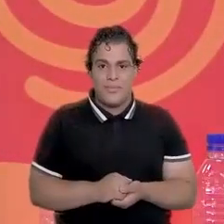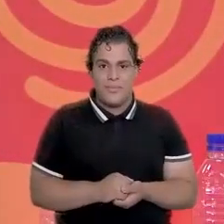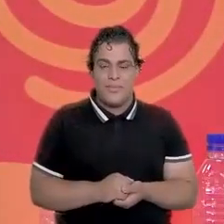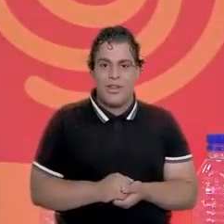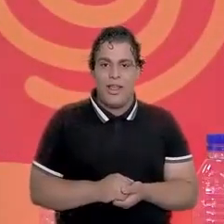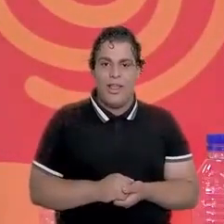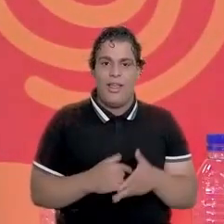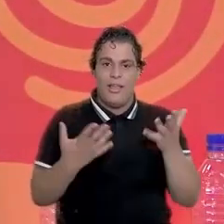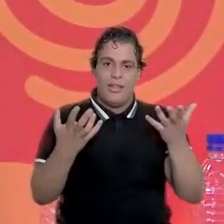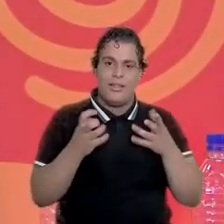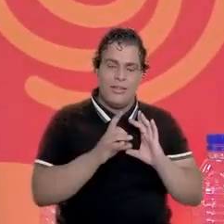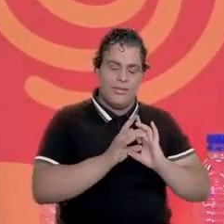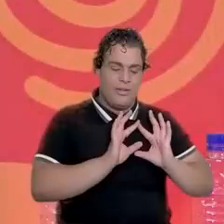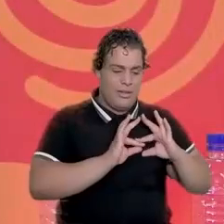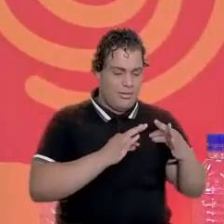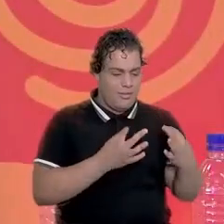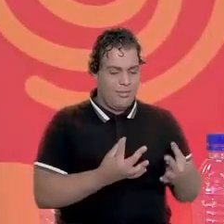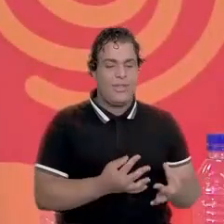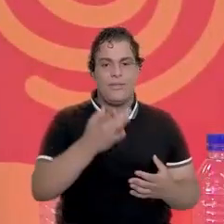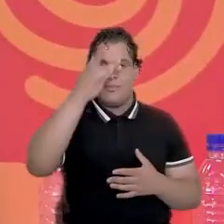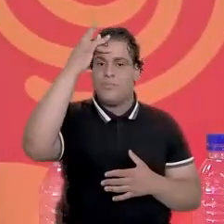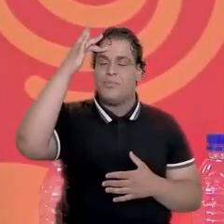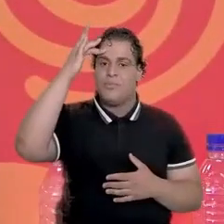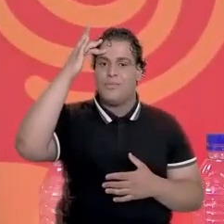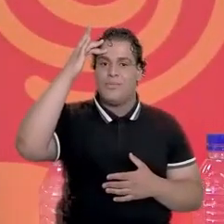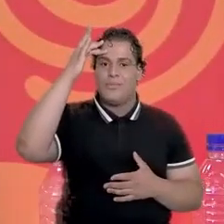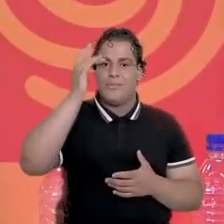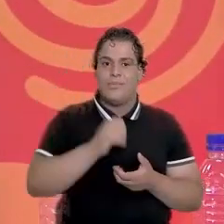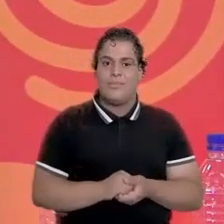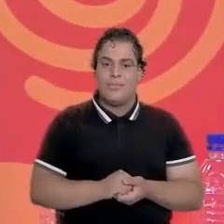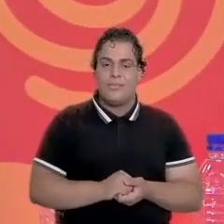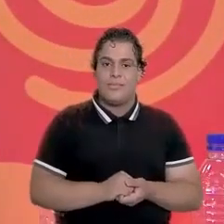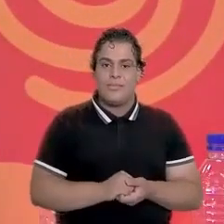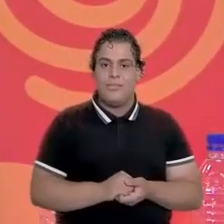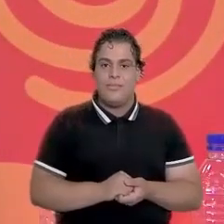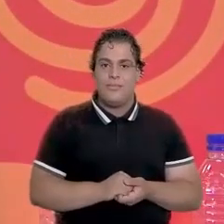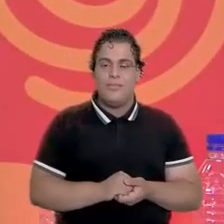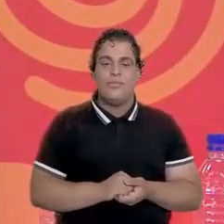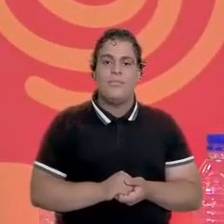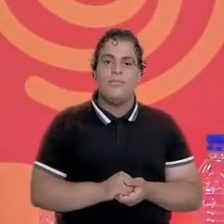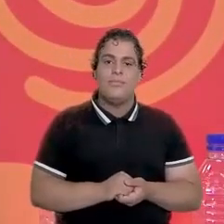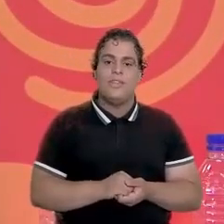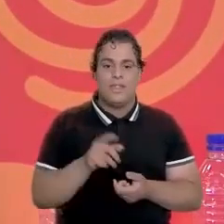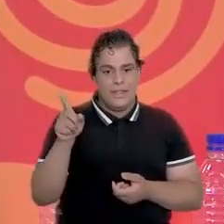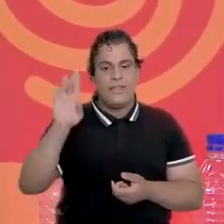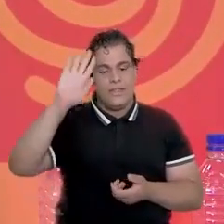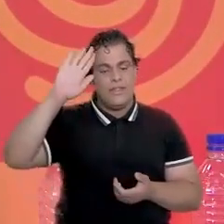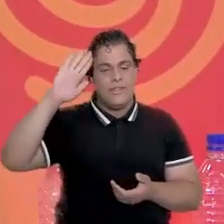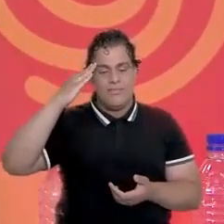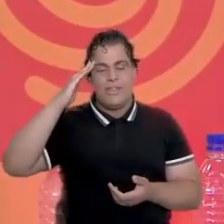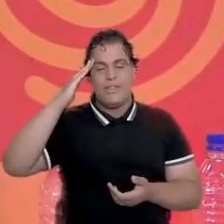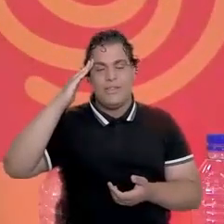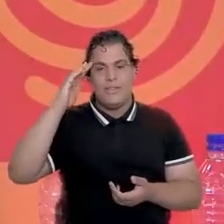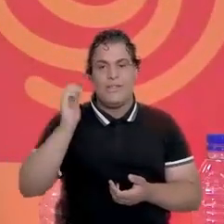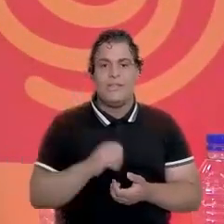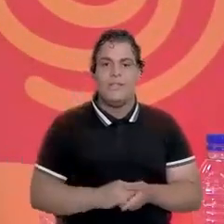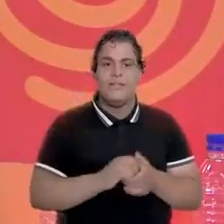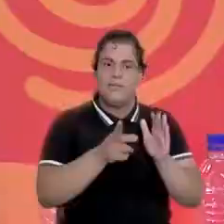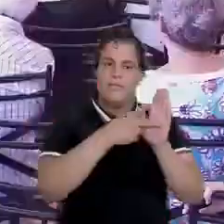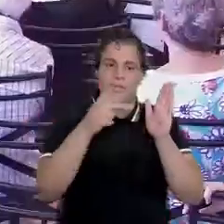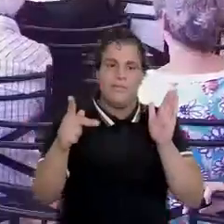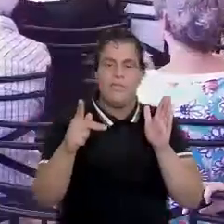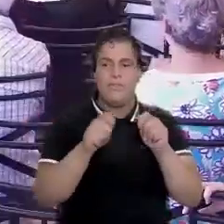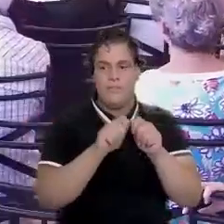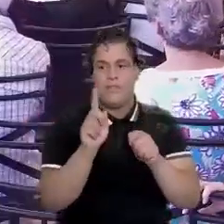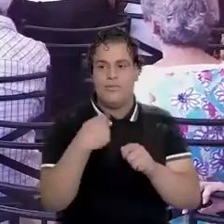a simplicidade dos inocentes, o despojamento dos humildes, eles me entenderão. É isso que a poesia faz